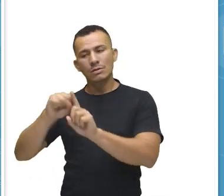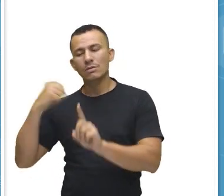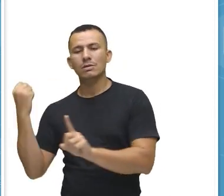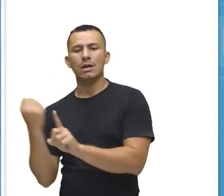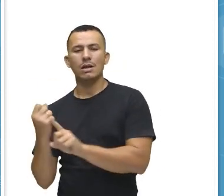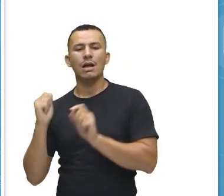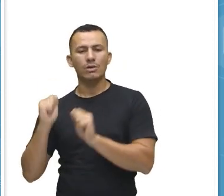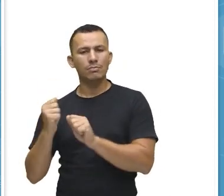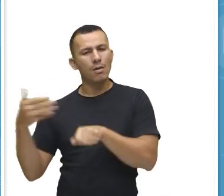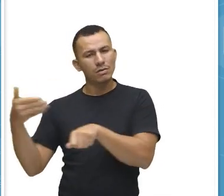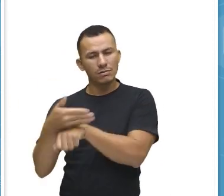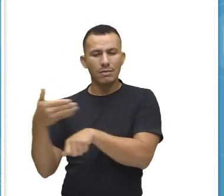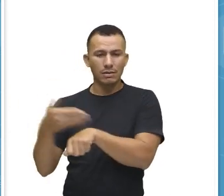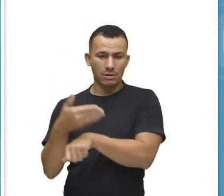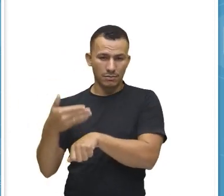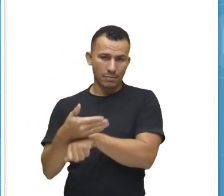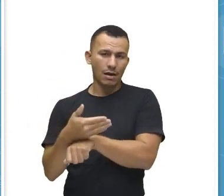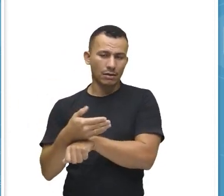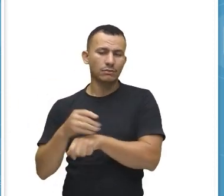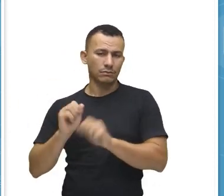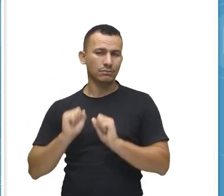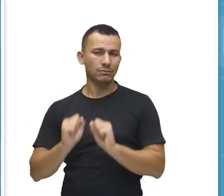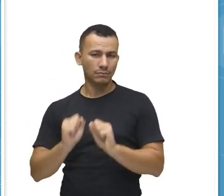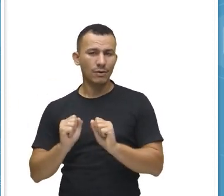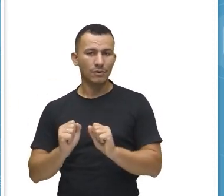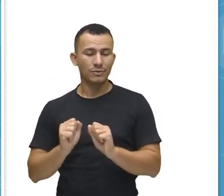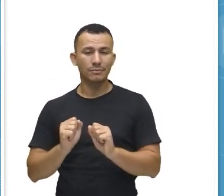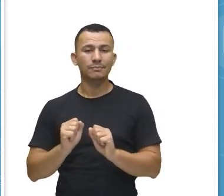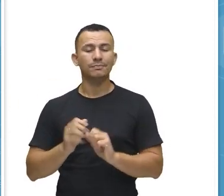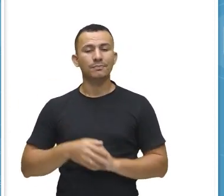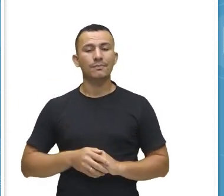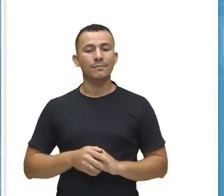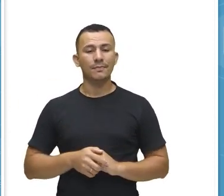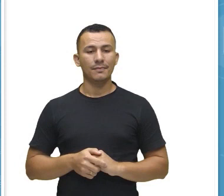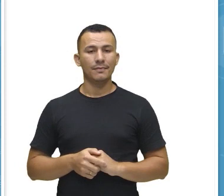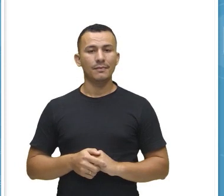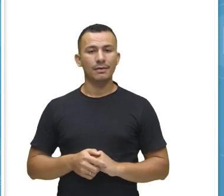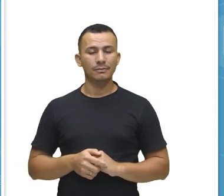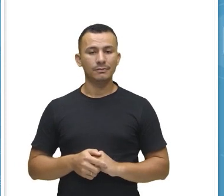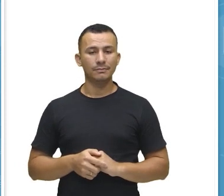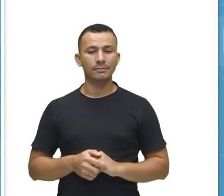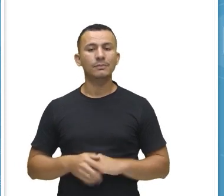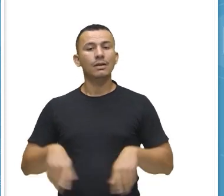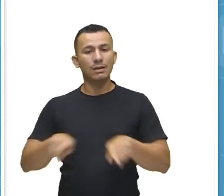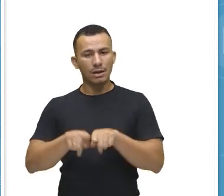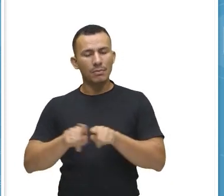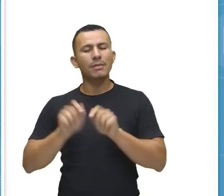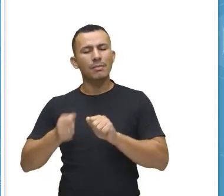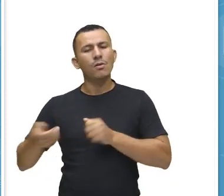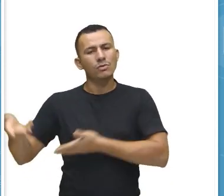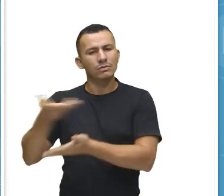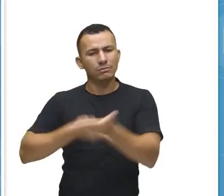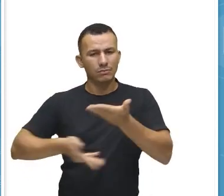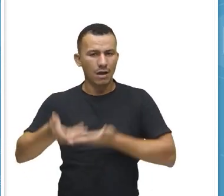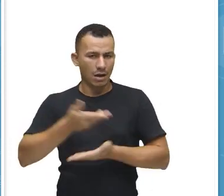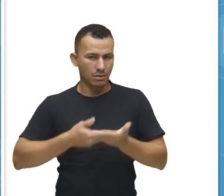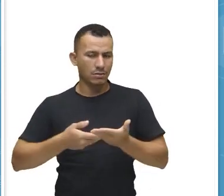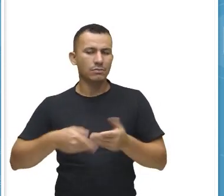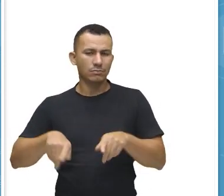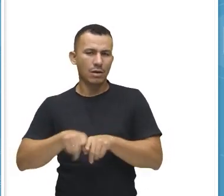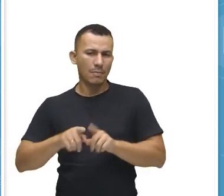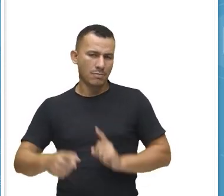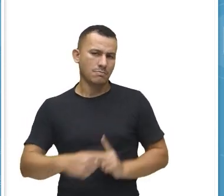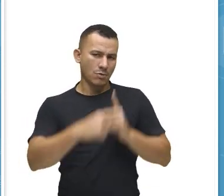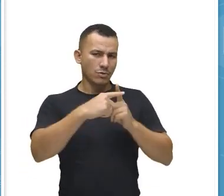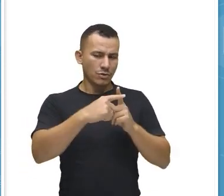é positivo, de acordo com o texto, é uma situação positiva, né? Pode interagir, ou melhor, é algo positivo, e participar